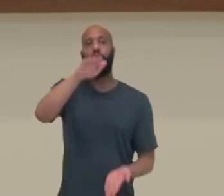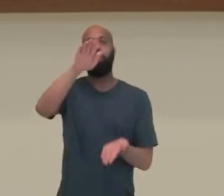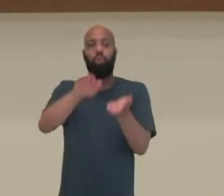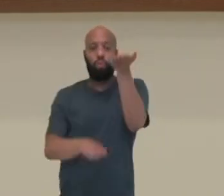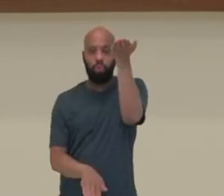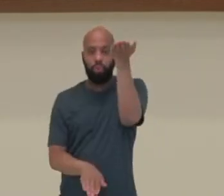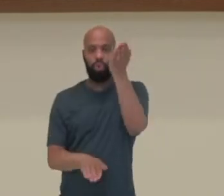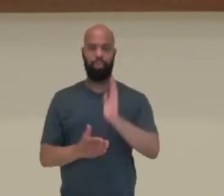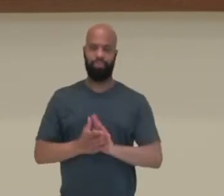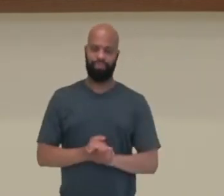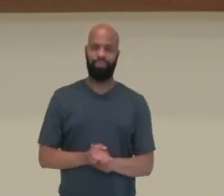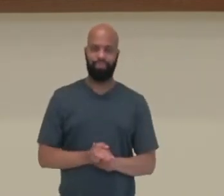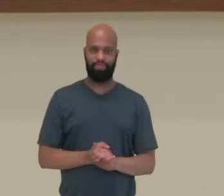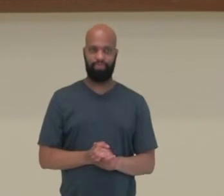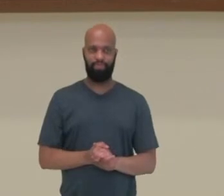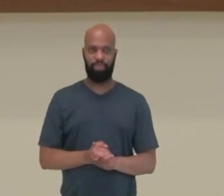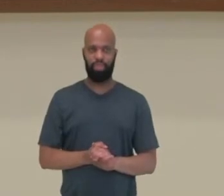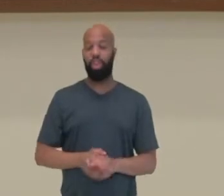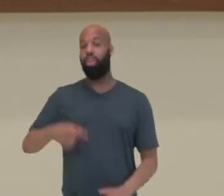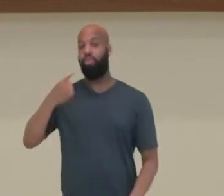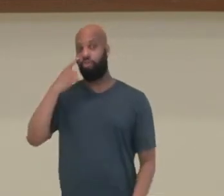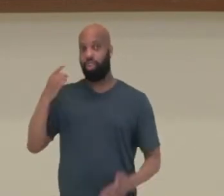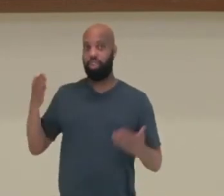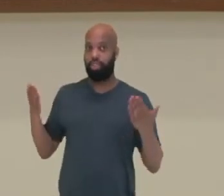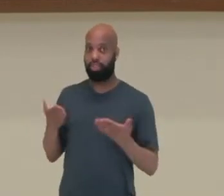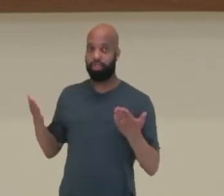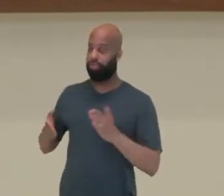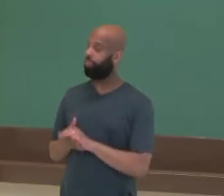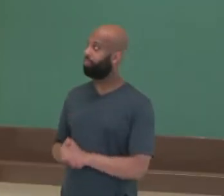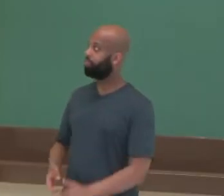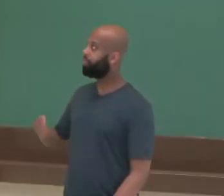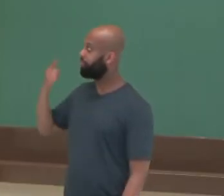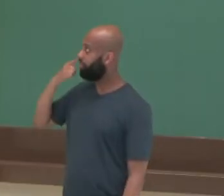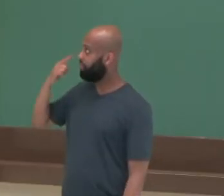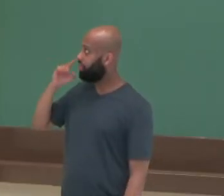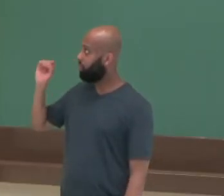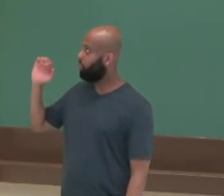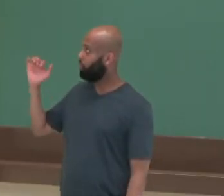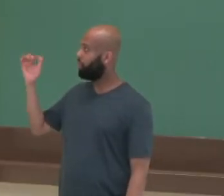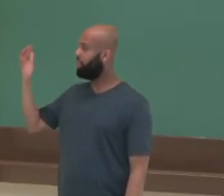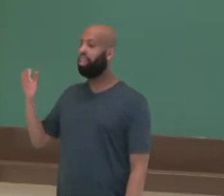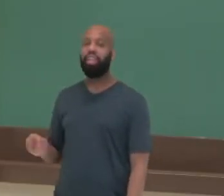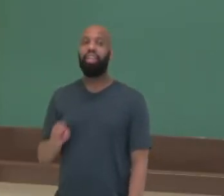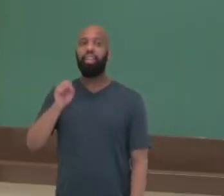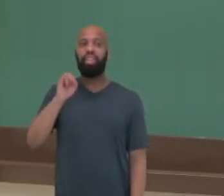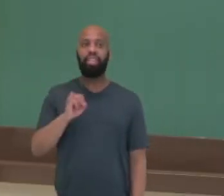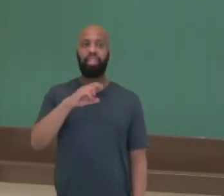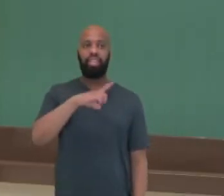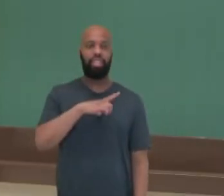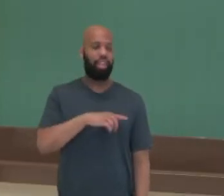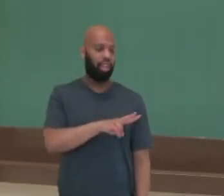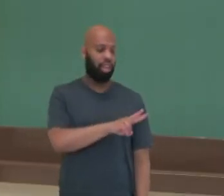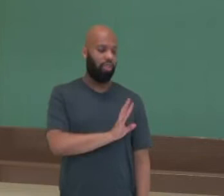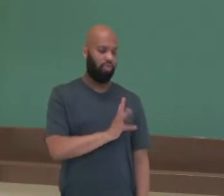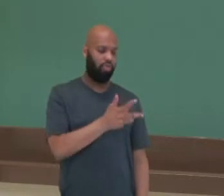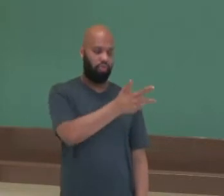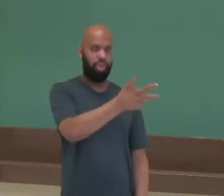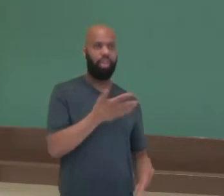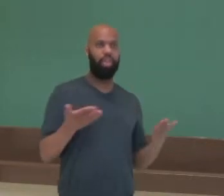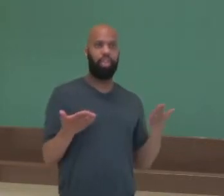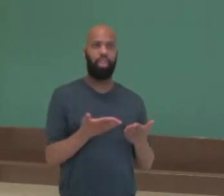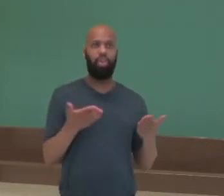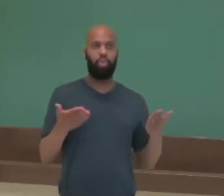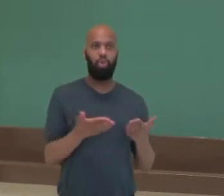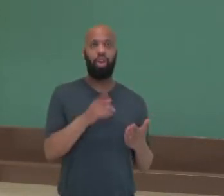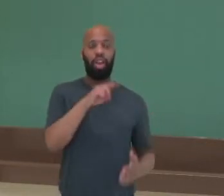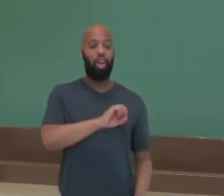inversamente proporcionais. Observe ainda, olha o que acontece quando a minha velocidade passa a ser